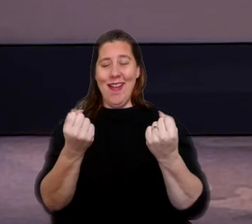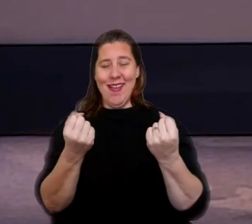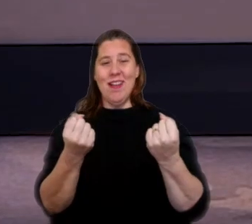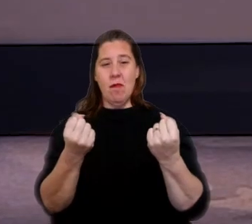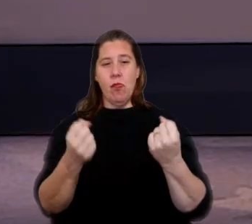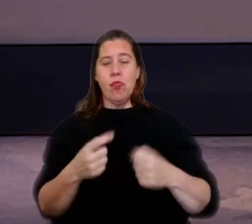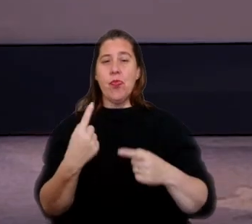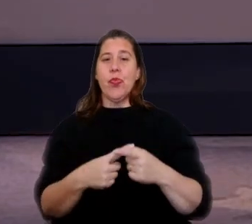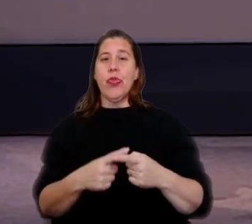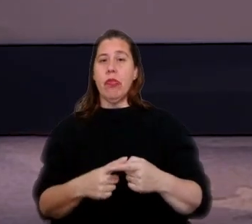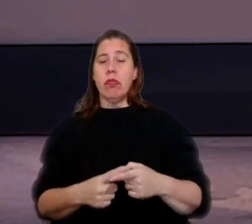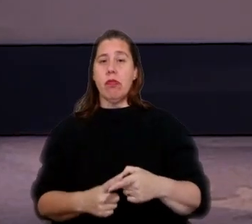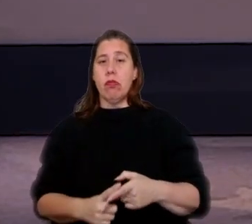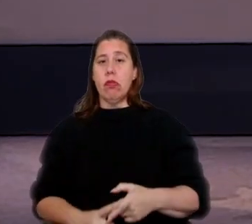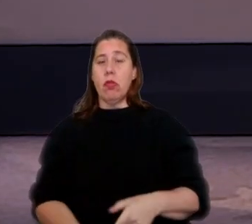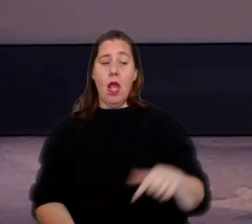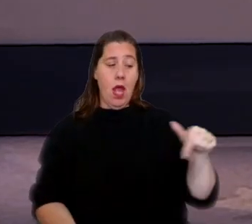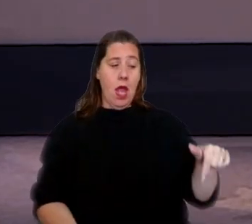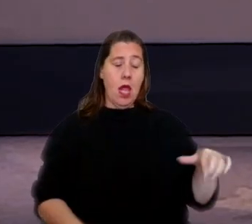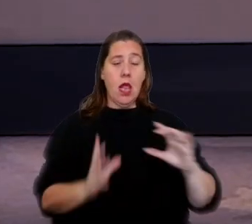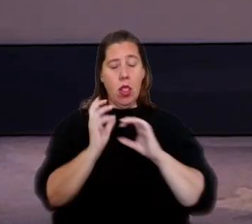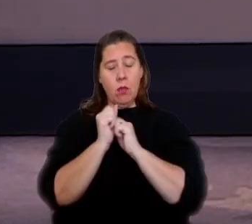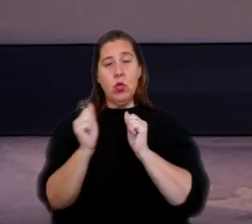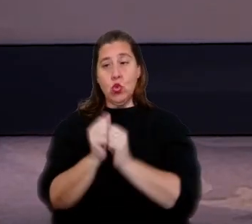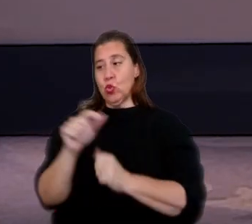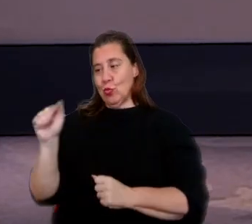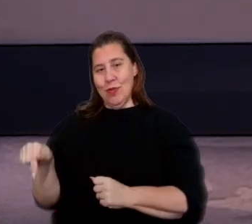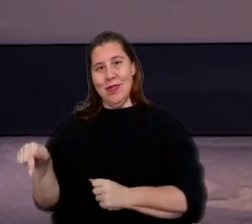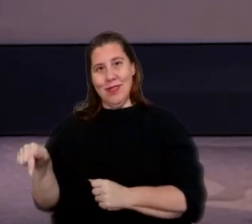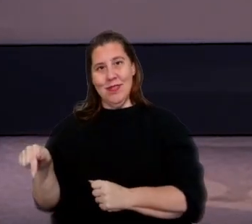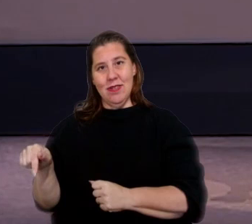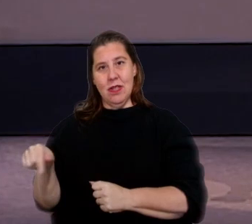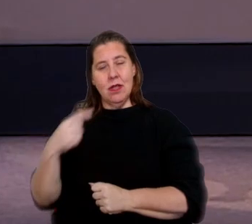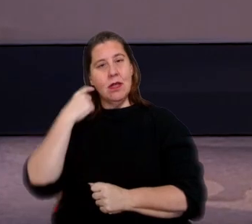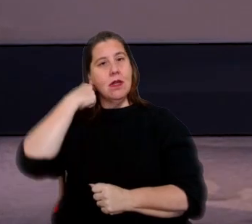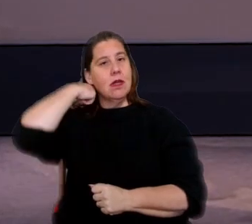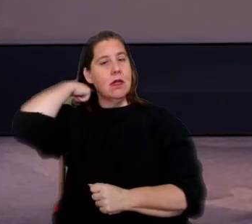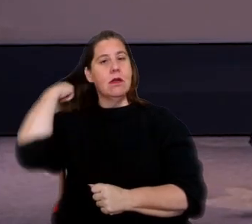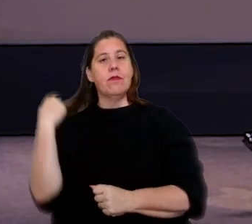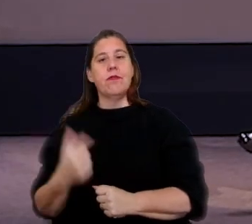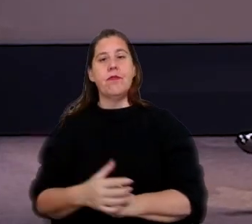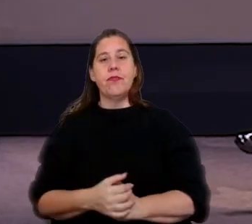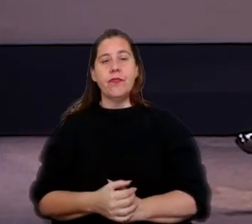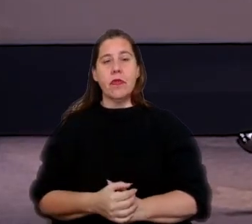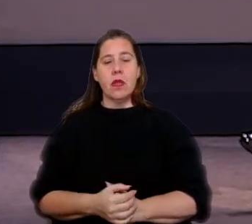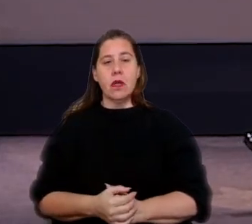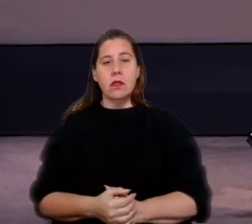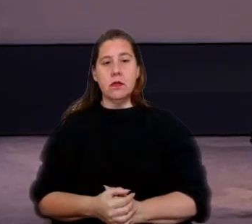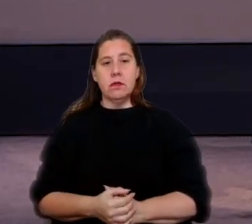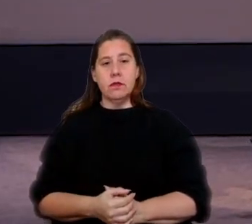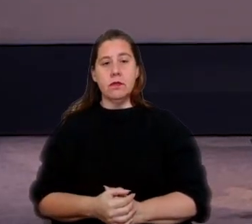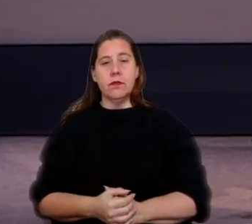No primeiro momento, quando o Léo tá dormindo na casa do Remy, e ele até sai do quarto assustado porque a mãe tá batendo na porta. É antes dele, enfim,